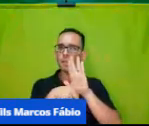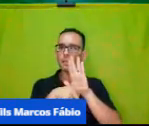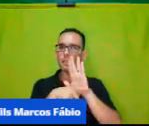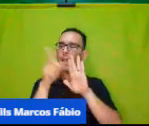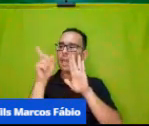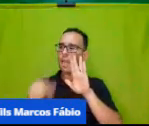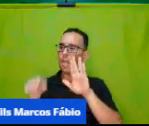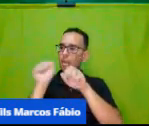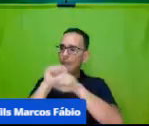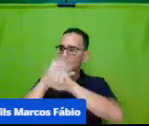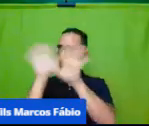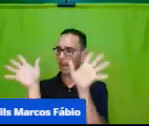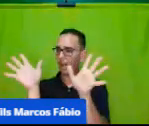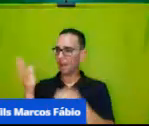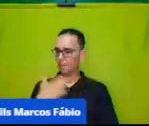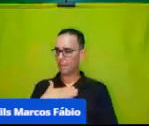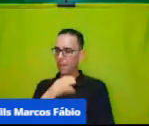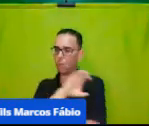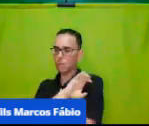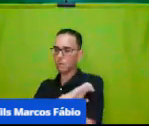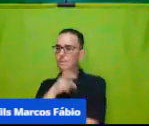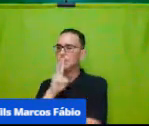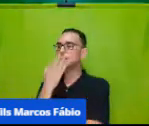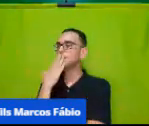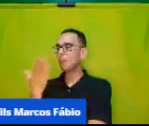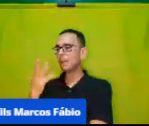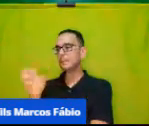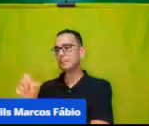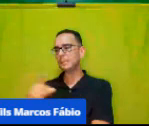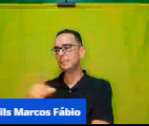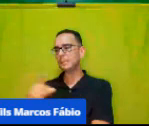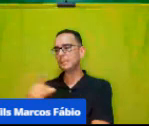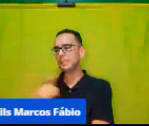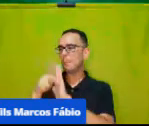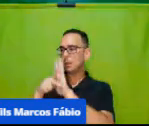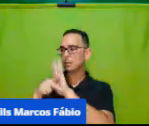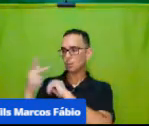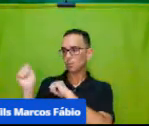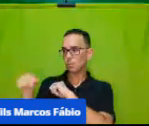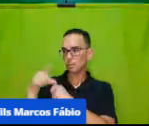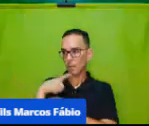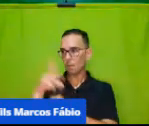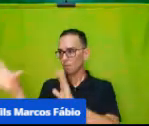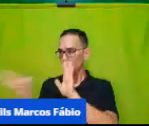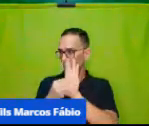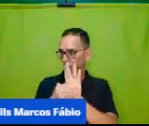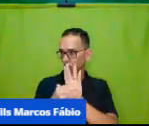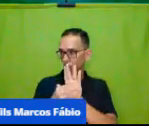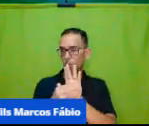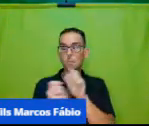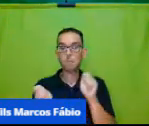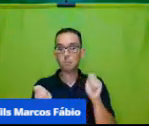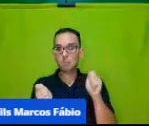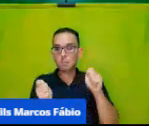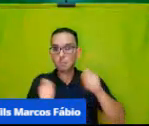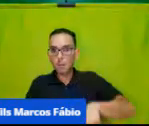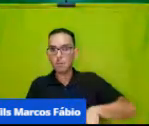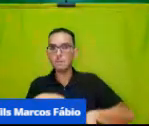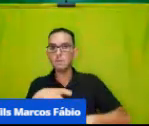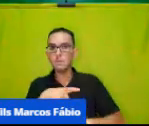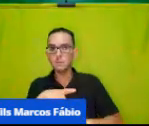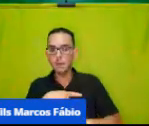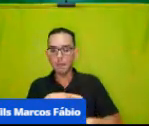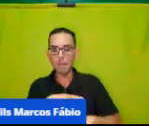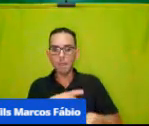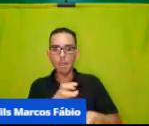a coordenação sempre pede. Se estiver no seu planejamento, você coloca, né? Para poder estar trabalhando